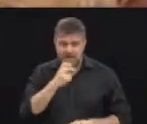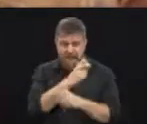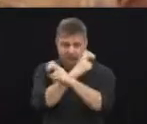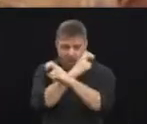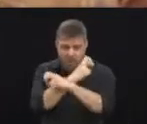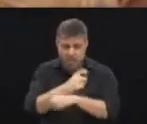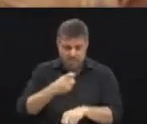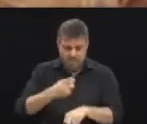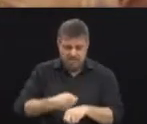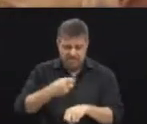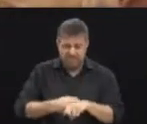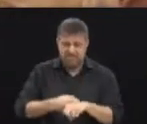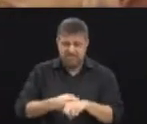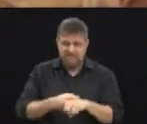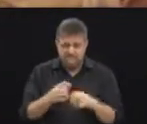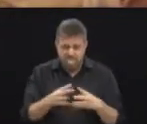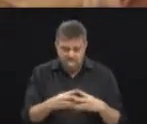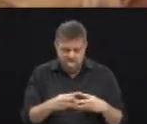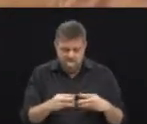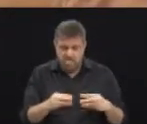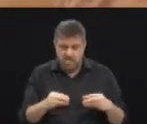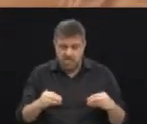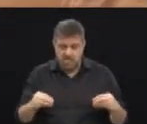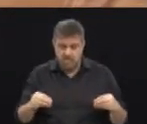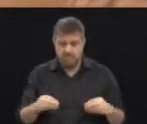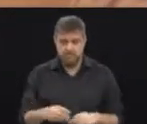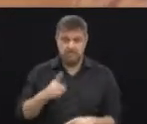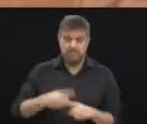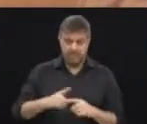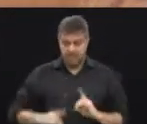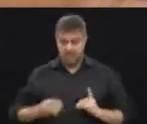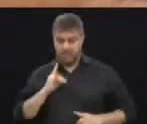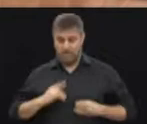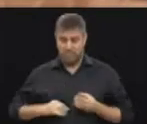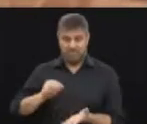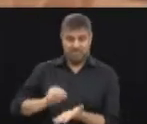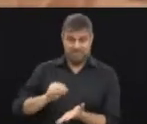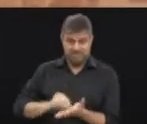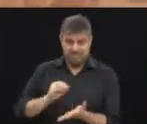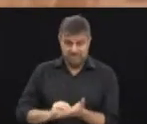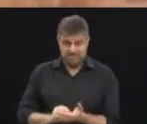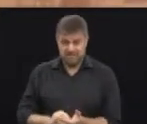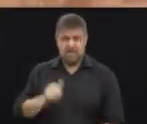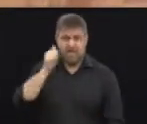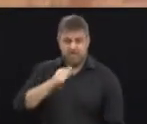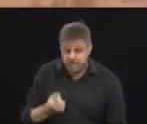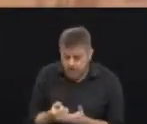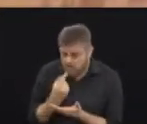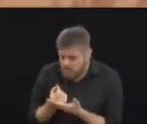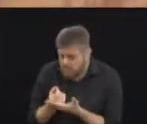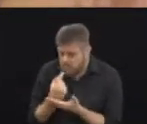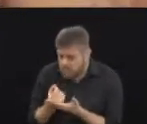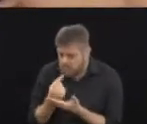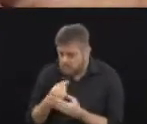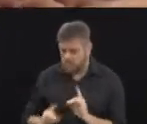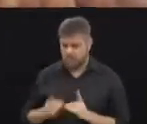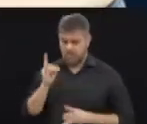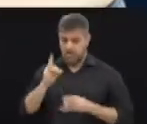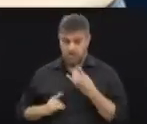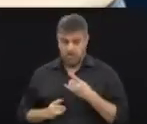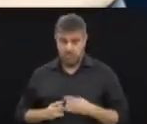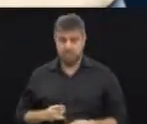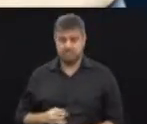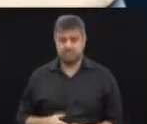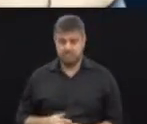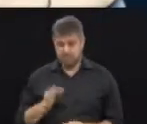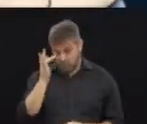a osteoporose, aparece a osteoporose por quê? É a falta do estrogênio. Então a mulher que tomou muito estrógeno,